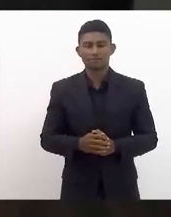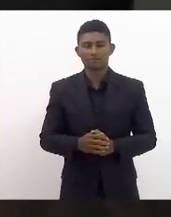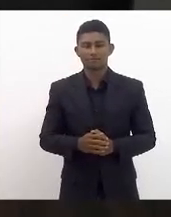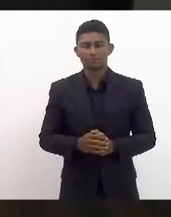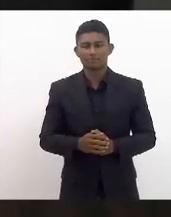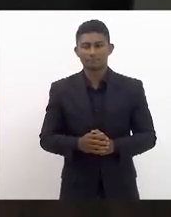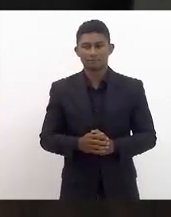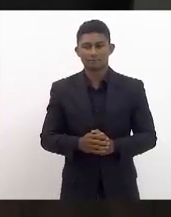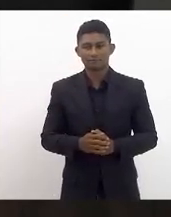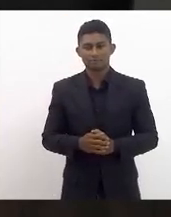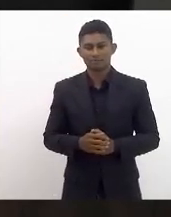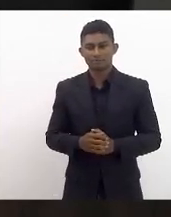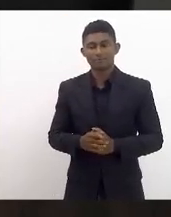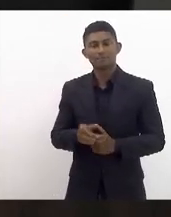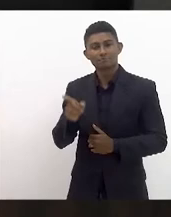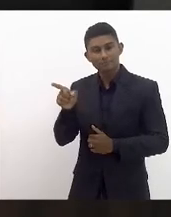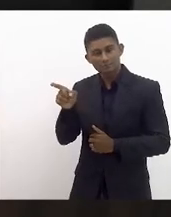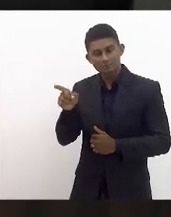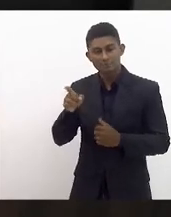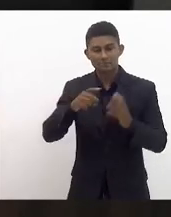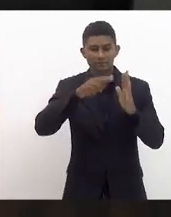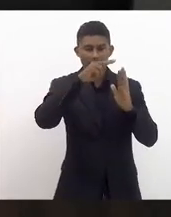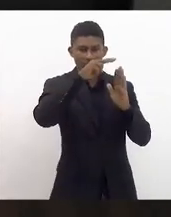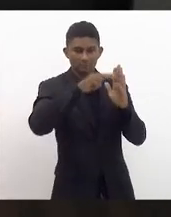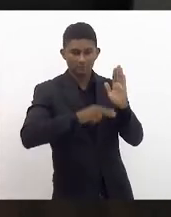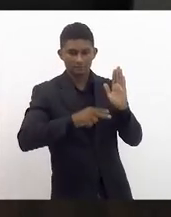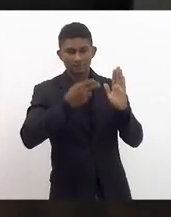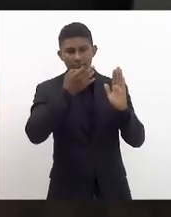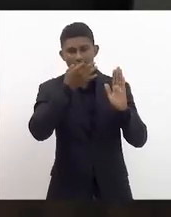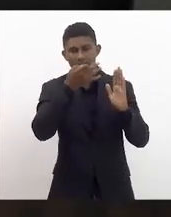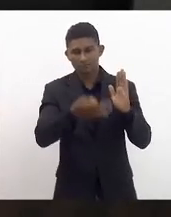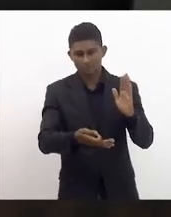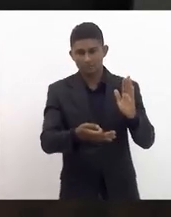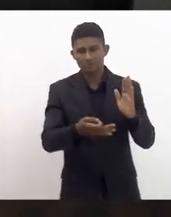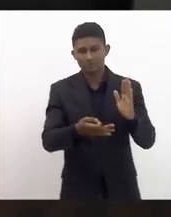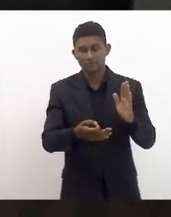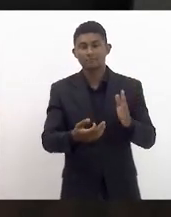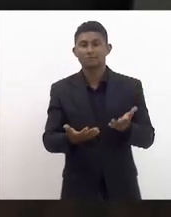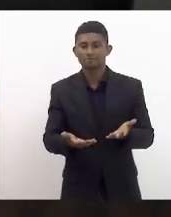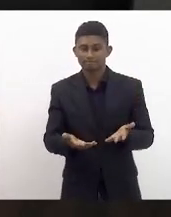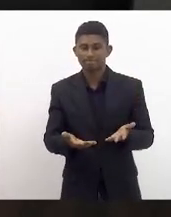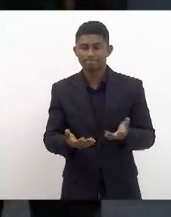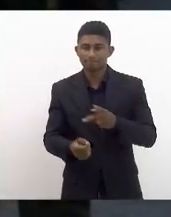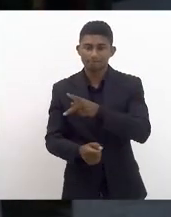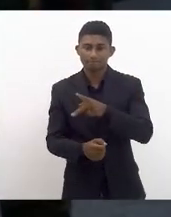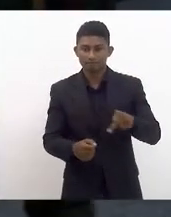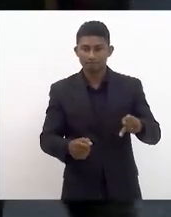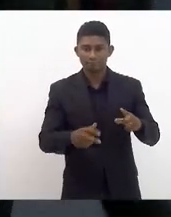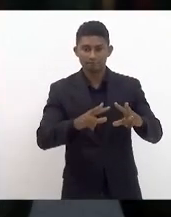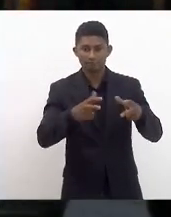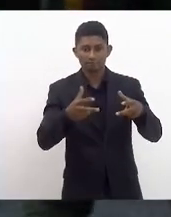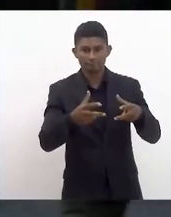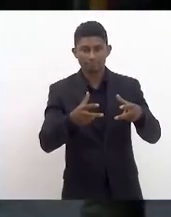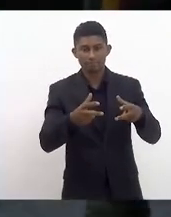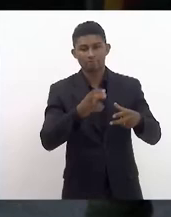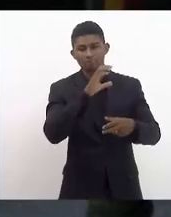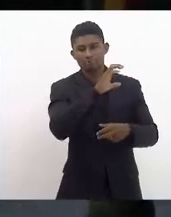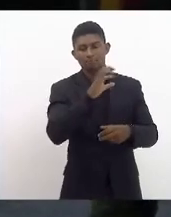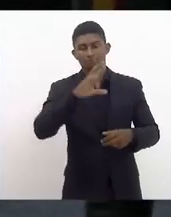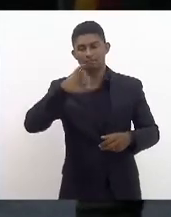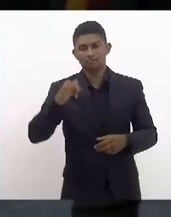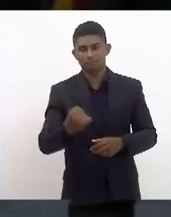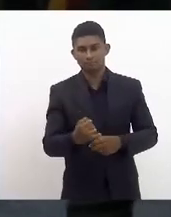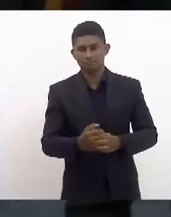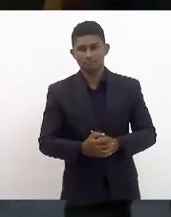que ele está fazendo um favor de ler o parecer do presidente da Comissão de Constituição e Justiça. Senhor presidente, eu,